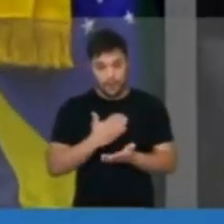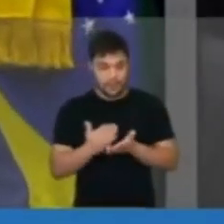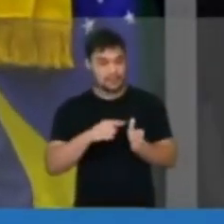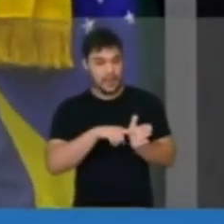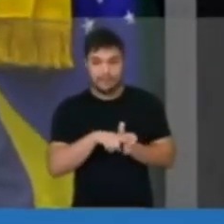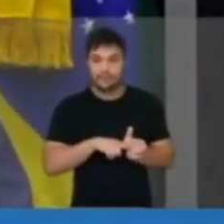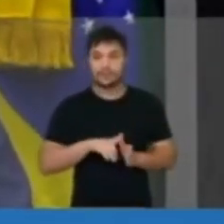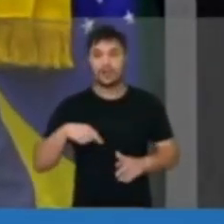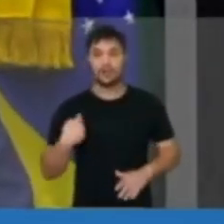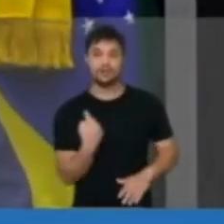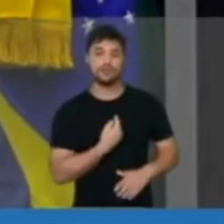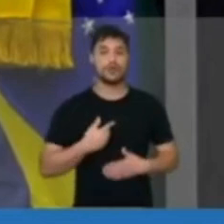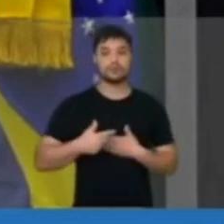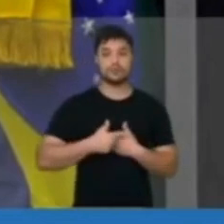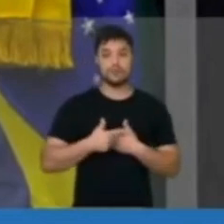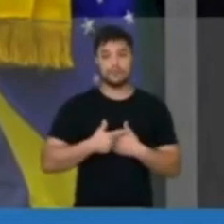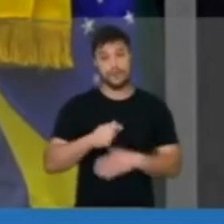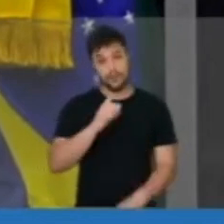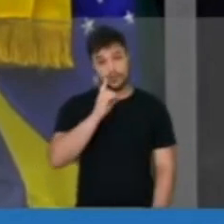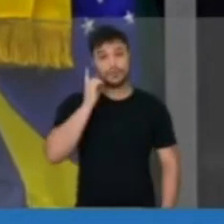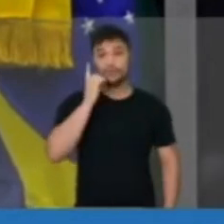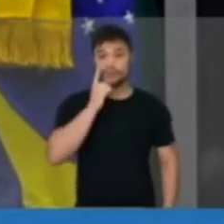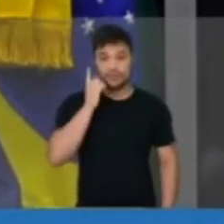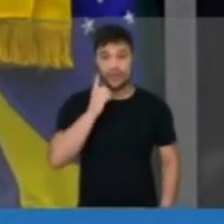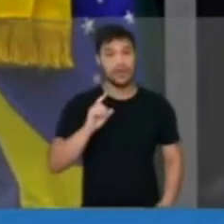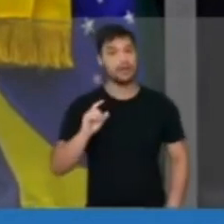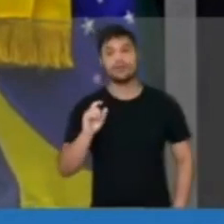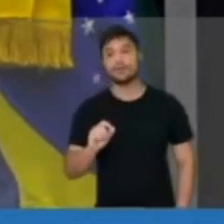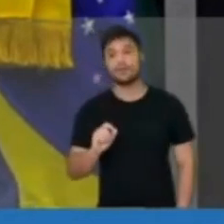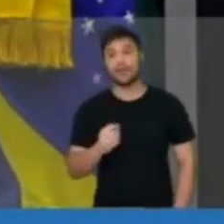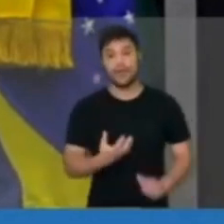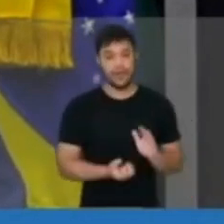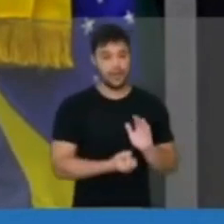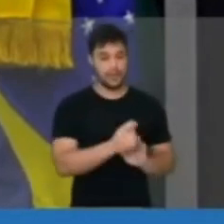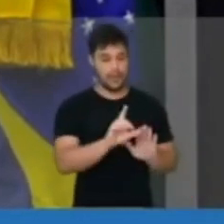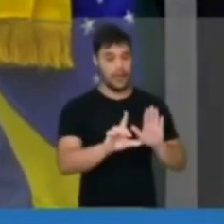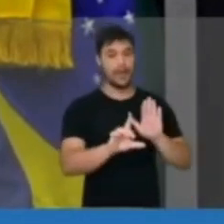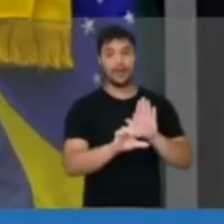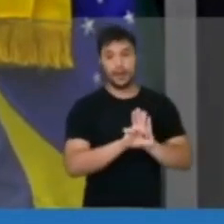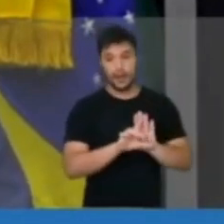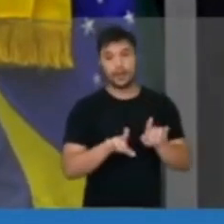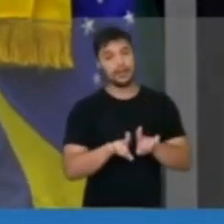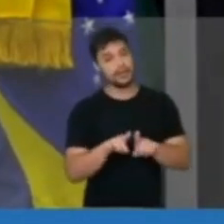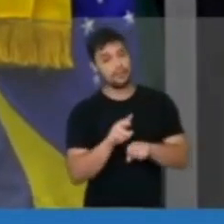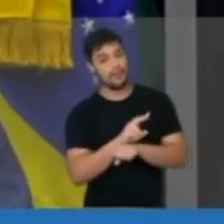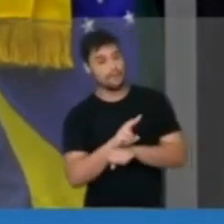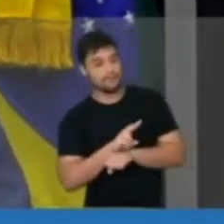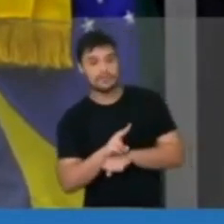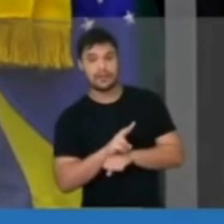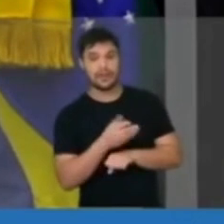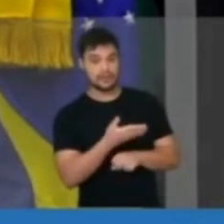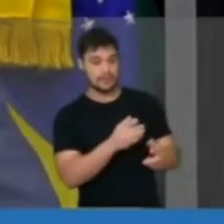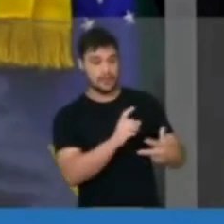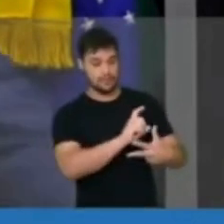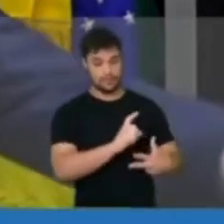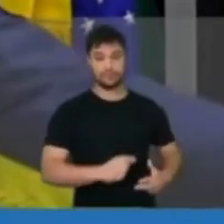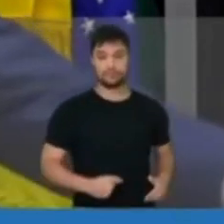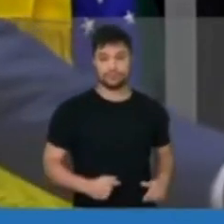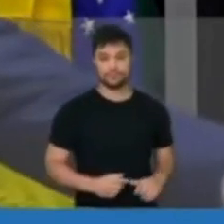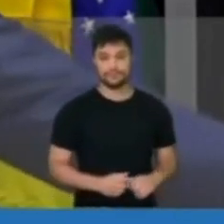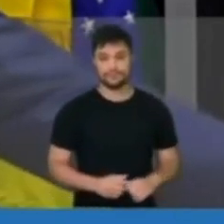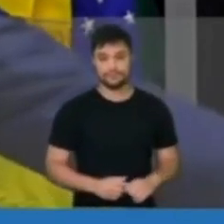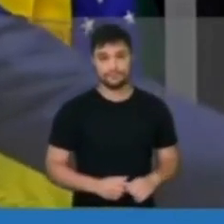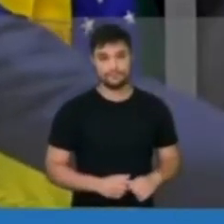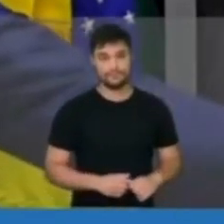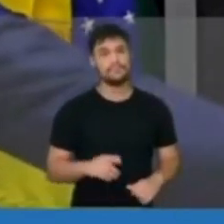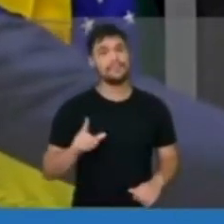nossa prerrogativa de parlamentar é legislar e fiscalizar o executivo. Há, por exemplo,